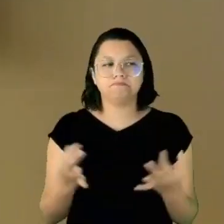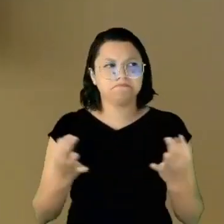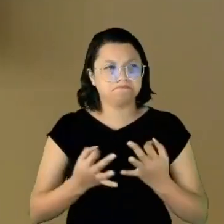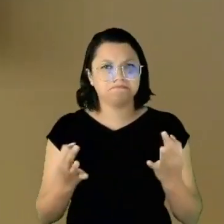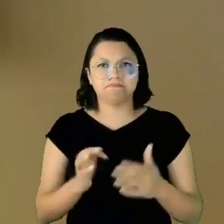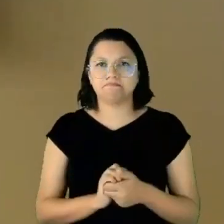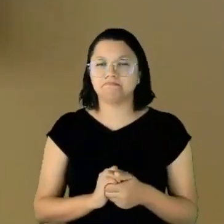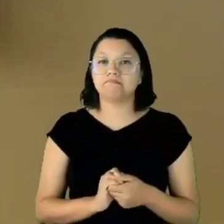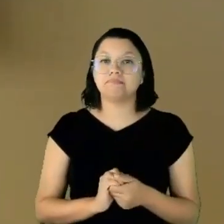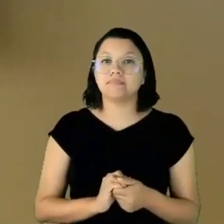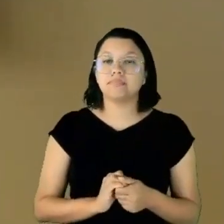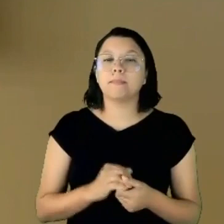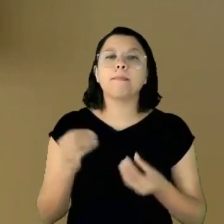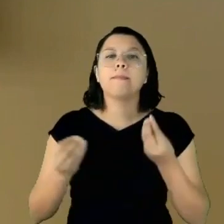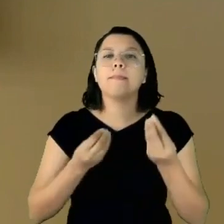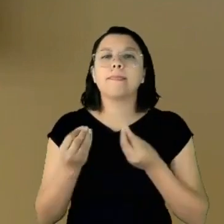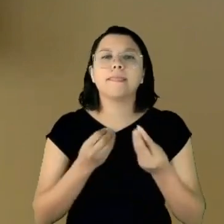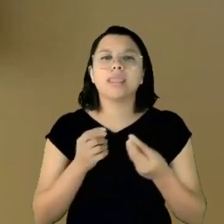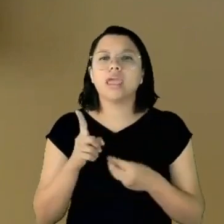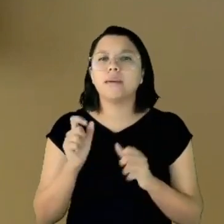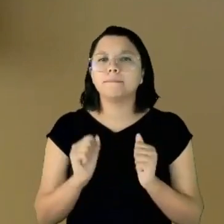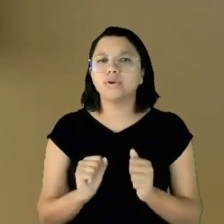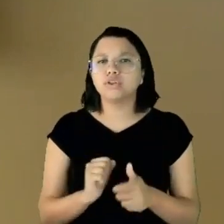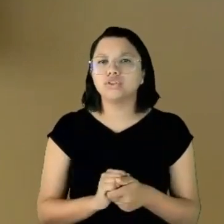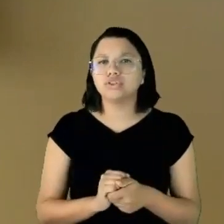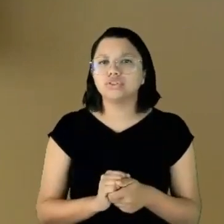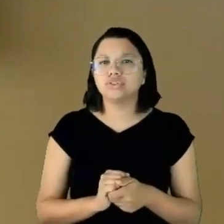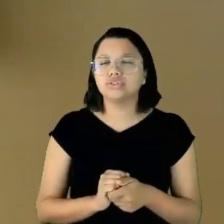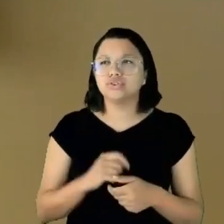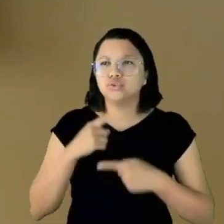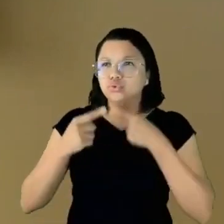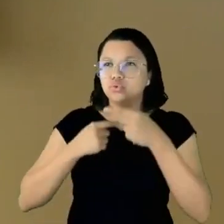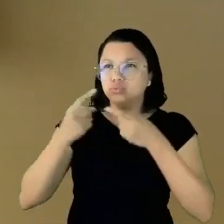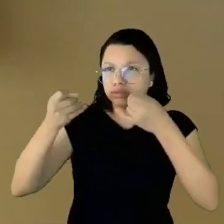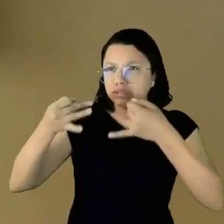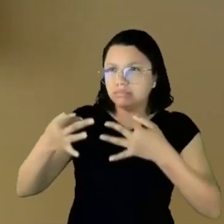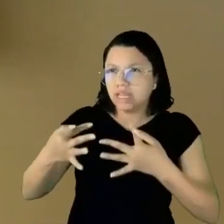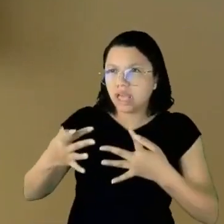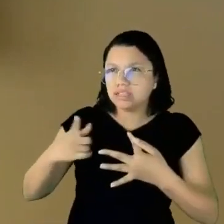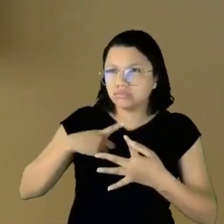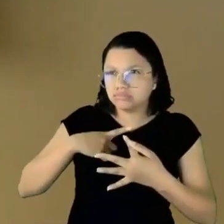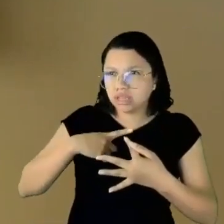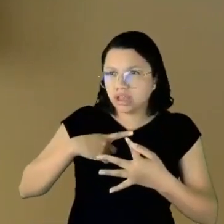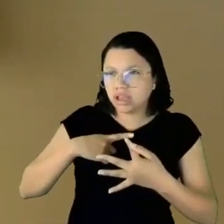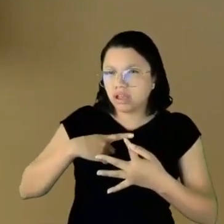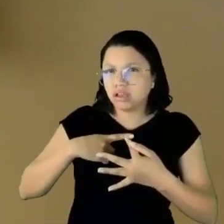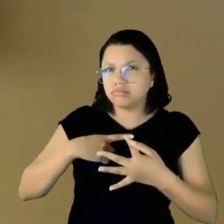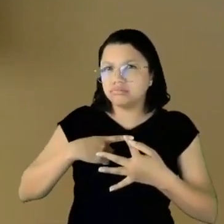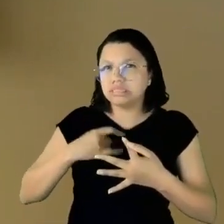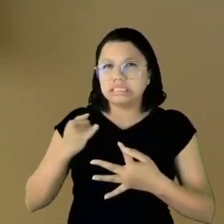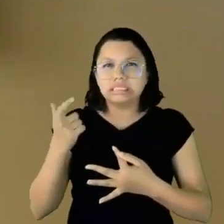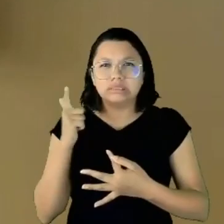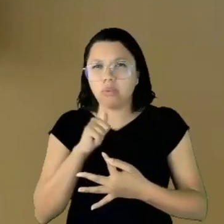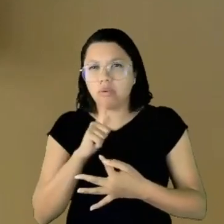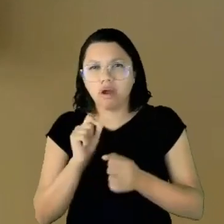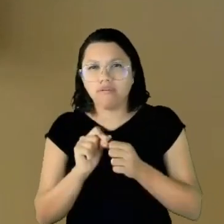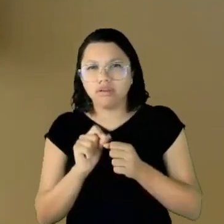fantástico qualquer coisa como que ele poderia tirar dúvidas sobre isso se ele não conseguir fazer